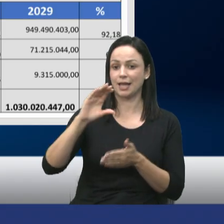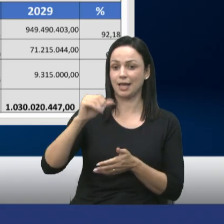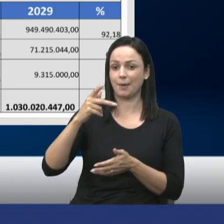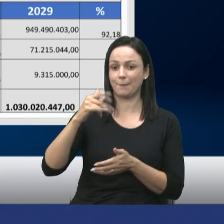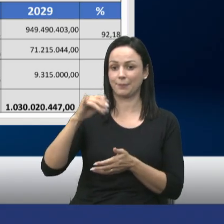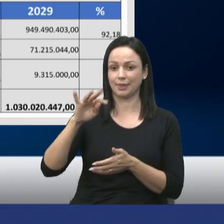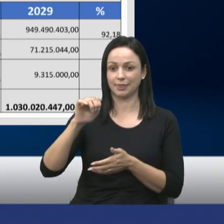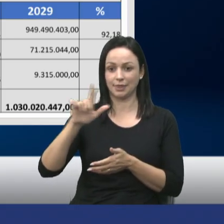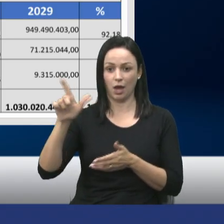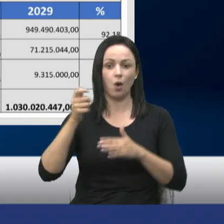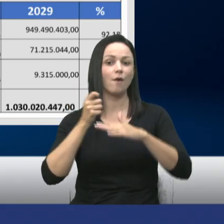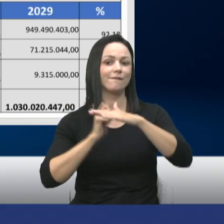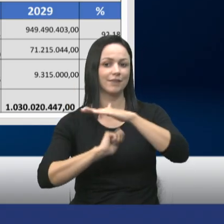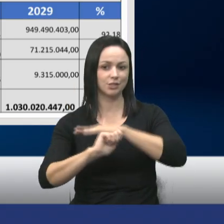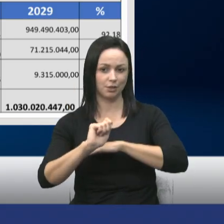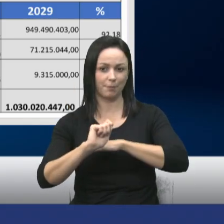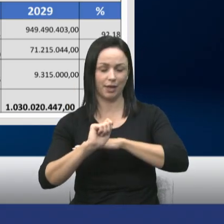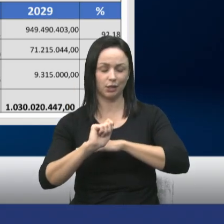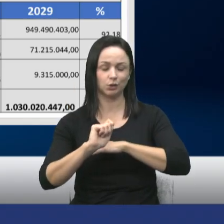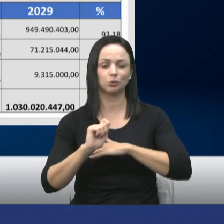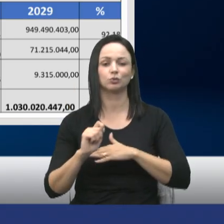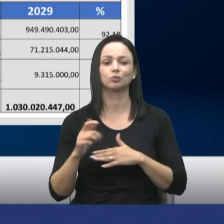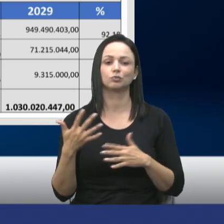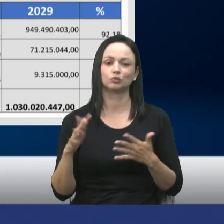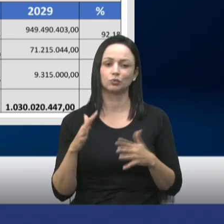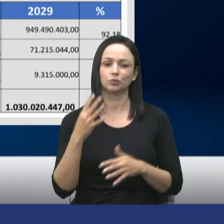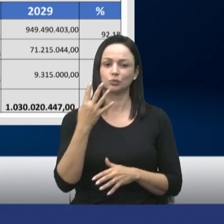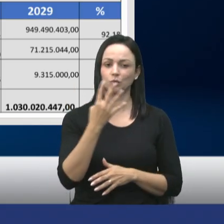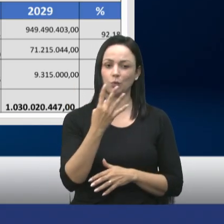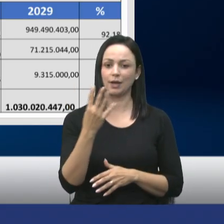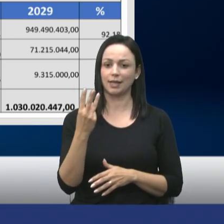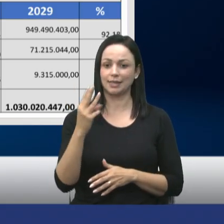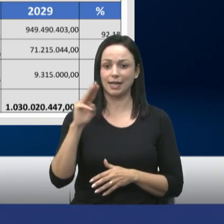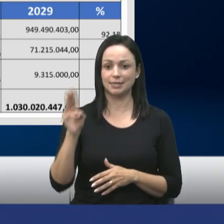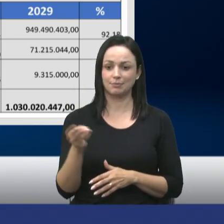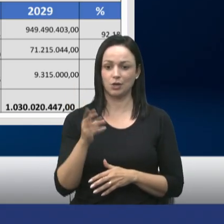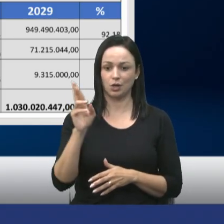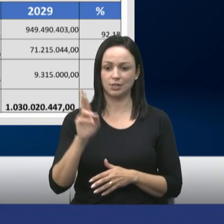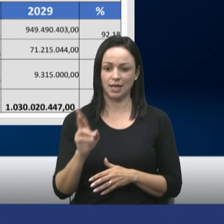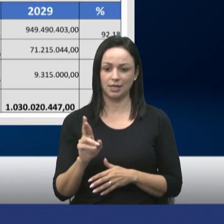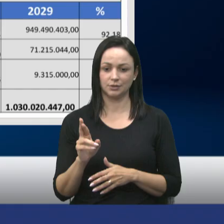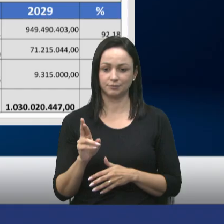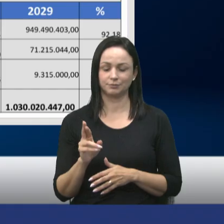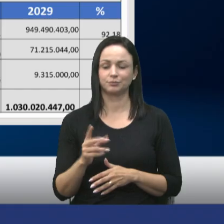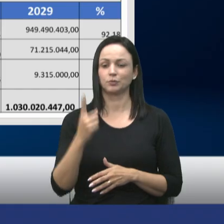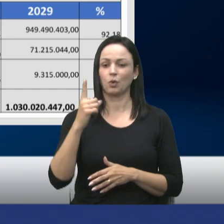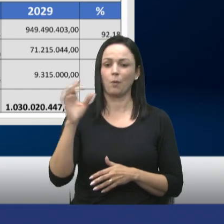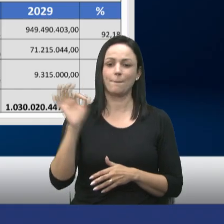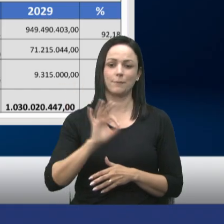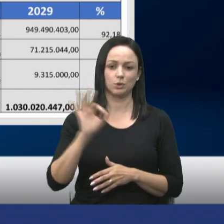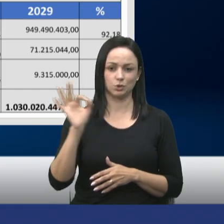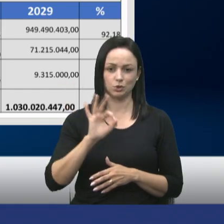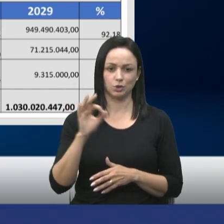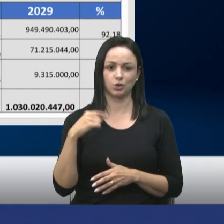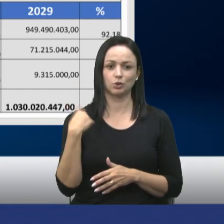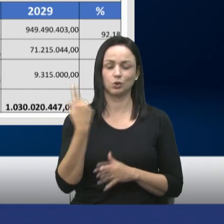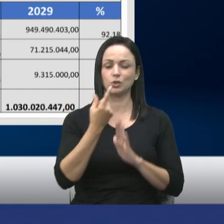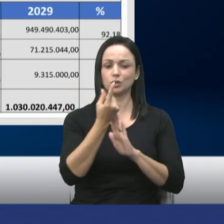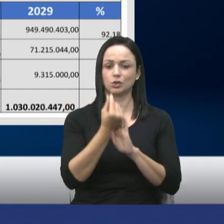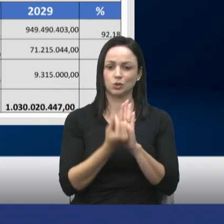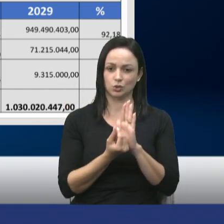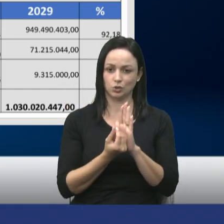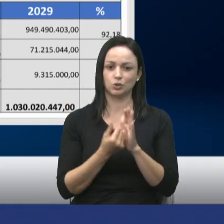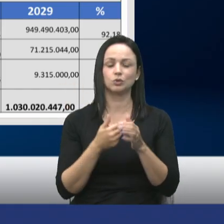seja, investimentos, que está gerando em torno de 43 milhões de reais. 1% do nosso orçamento